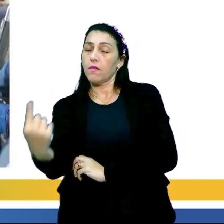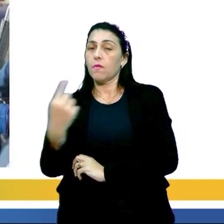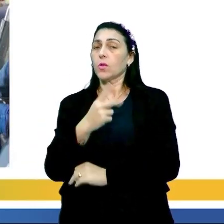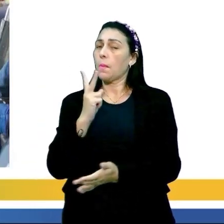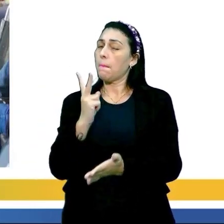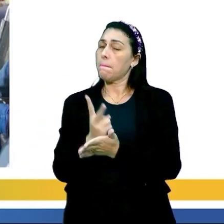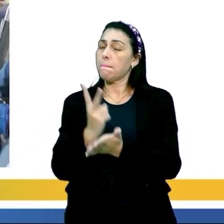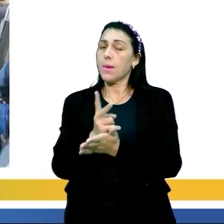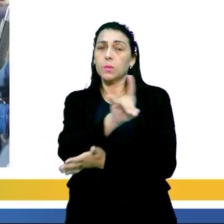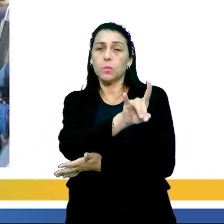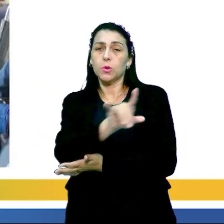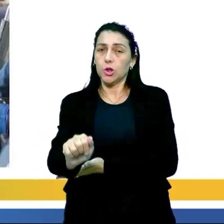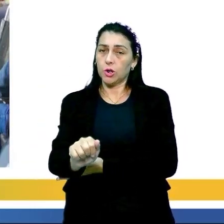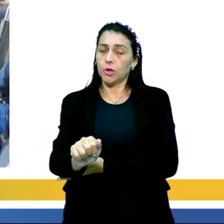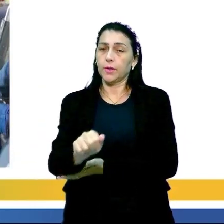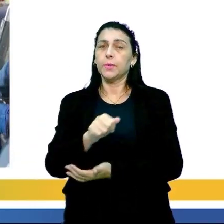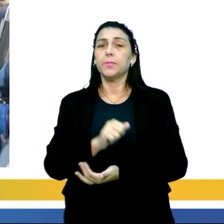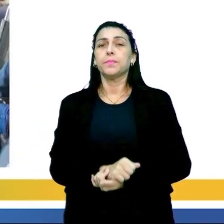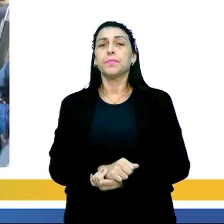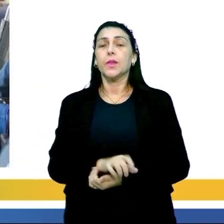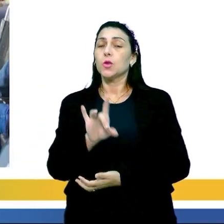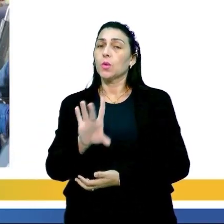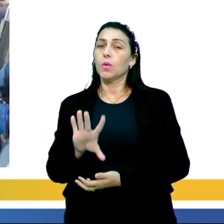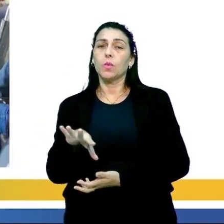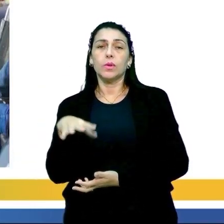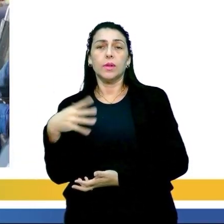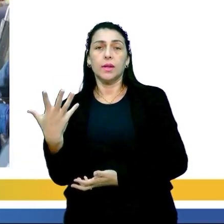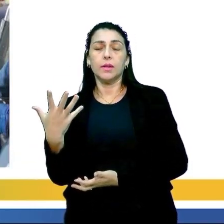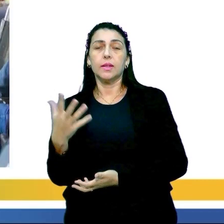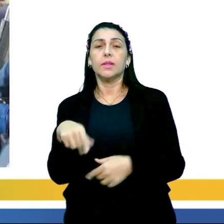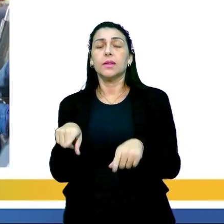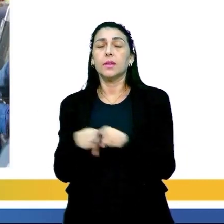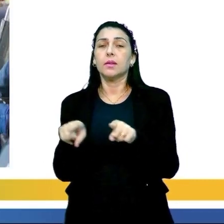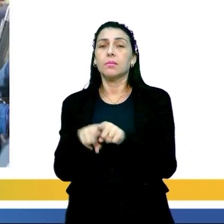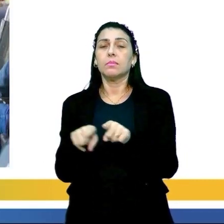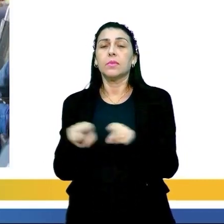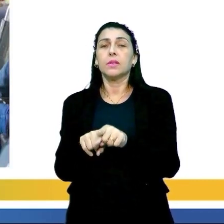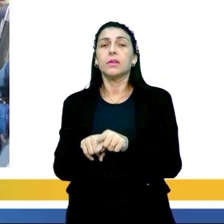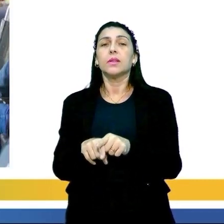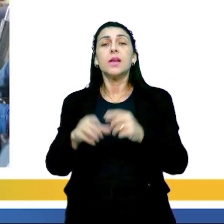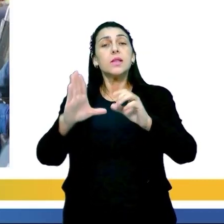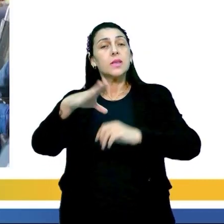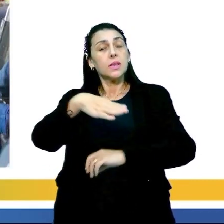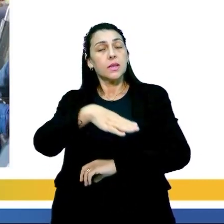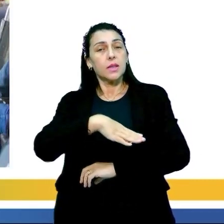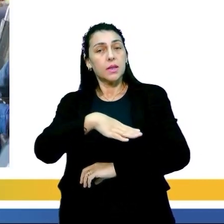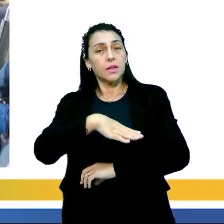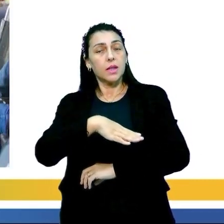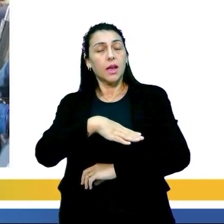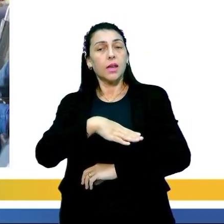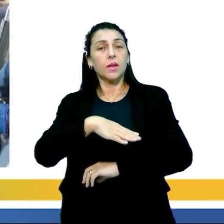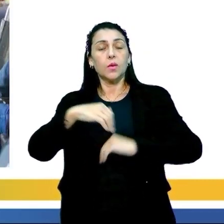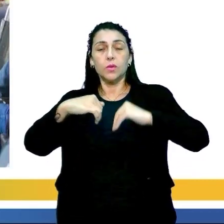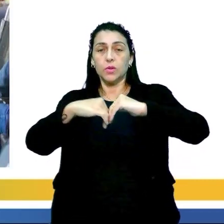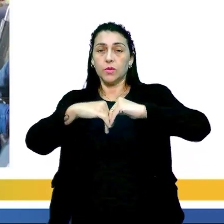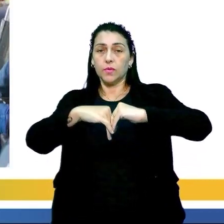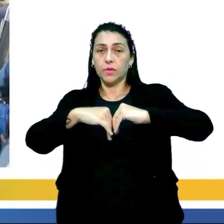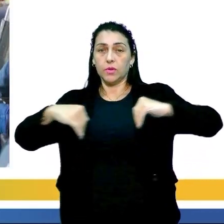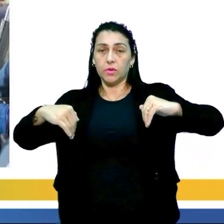no mesmo dia. Geralmente isso acontece também em cidades que são